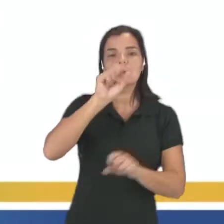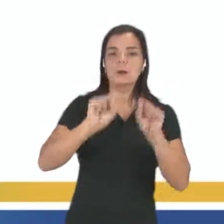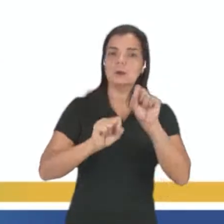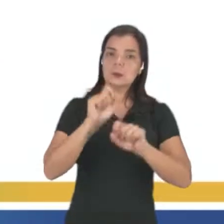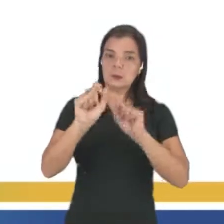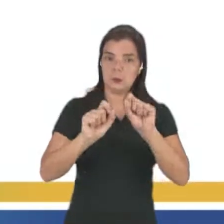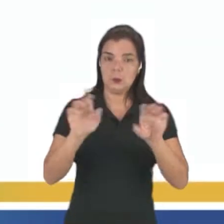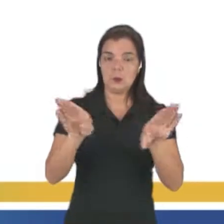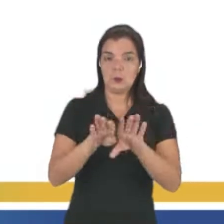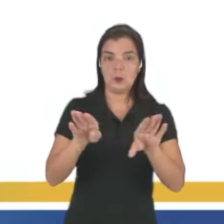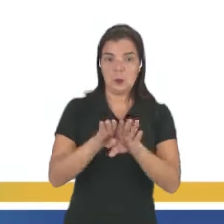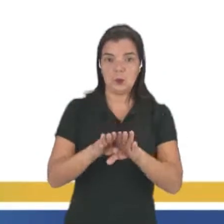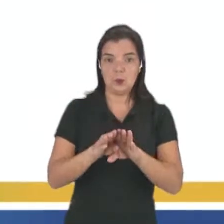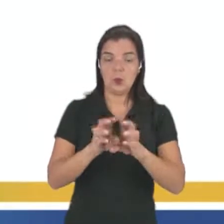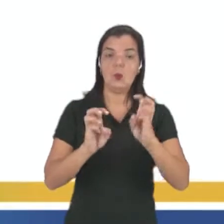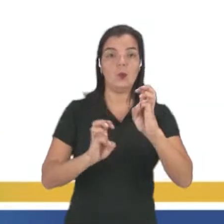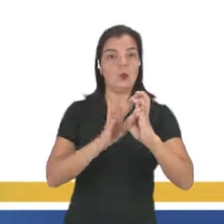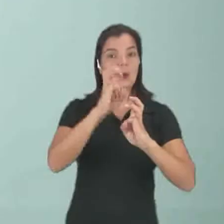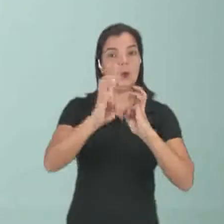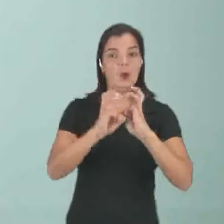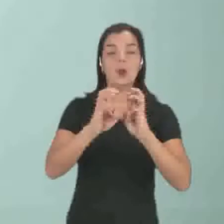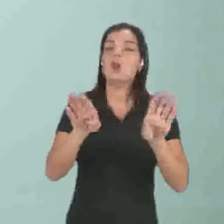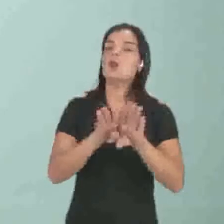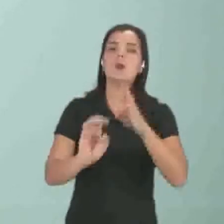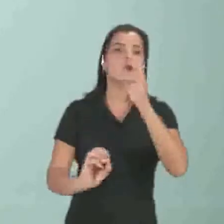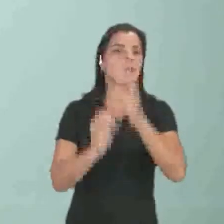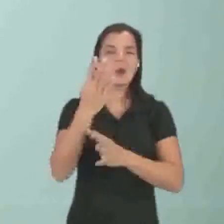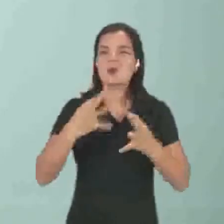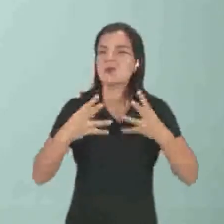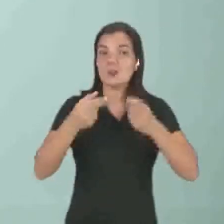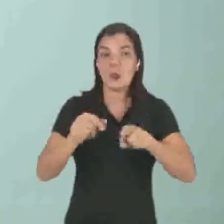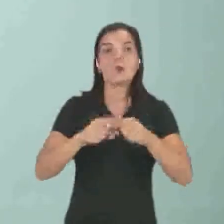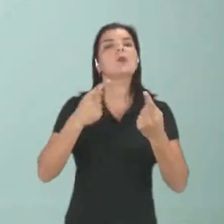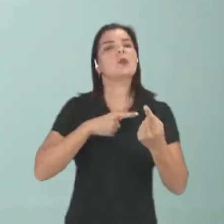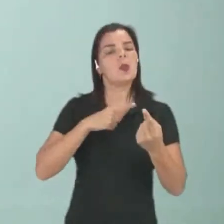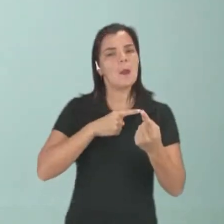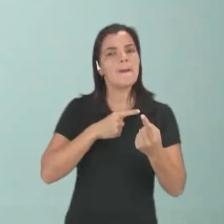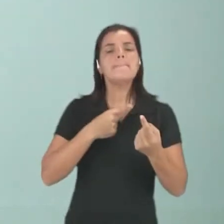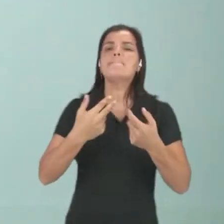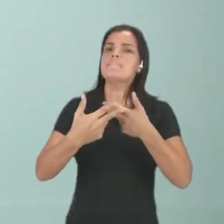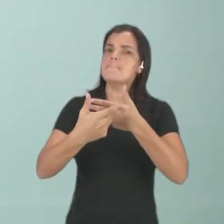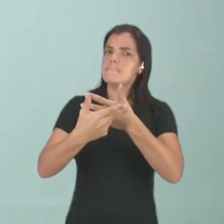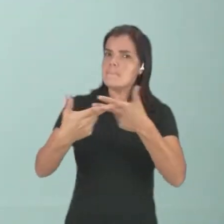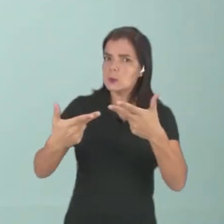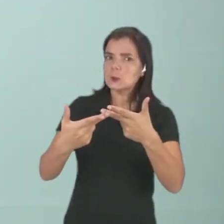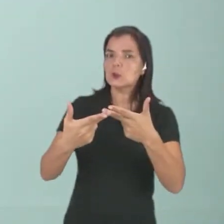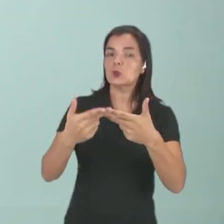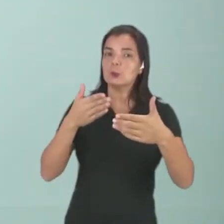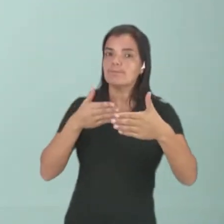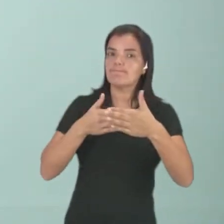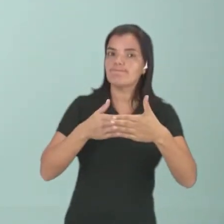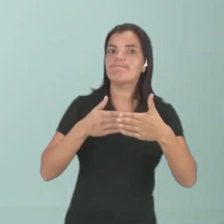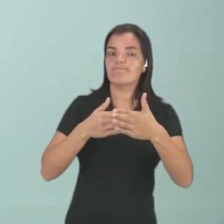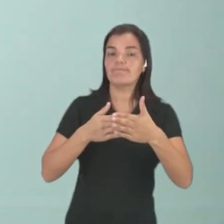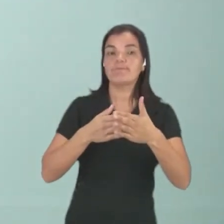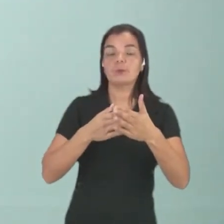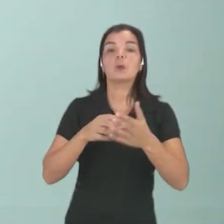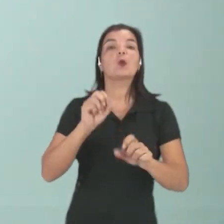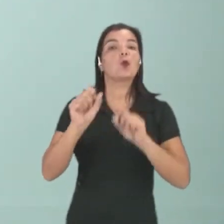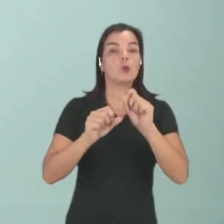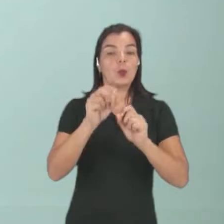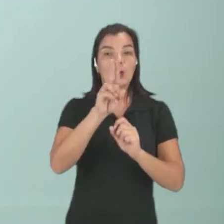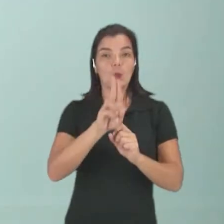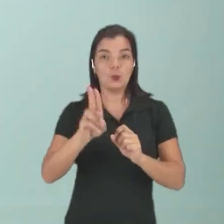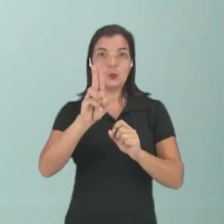fala do Mercosul, isso não acontece de forma total, tem muitas restrições ainda. Quanto à União